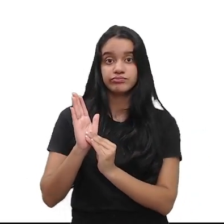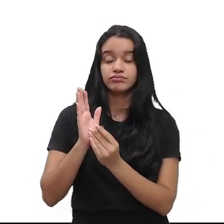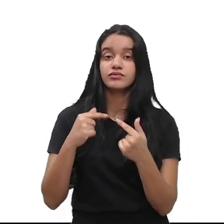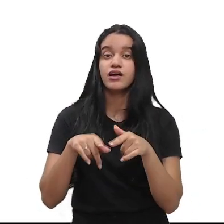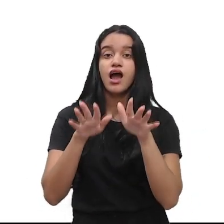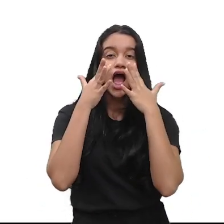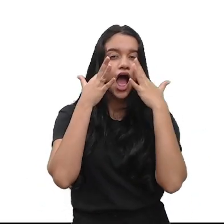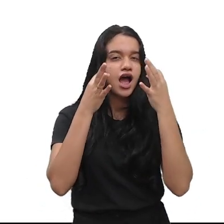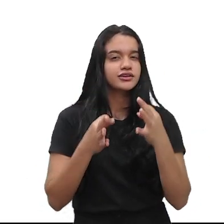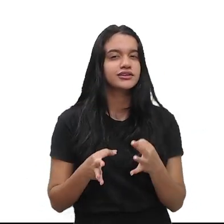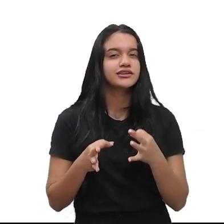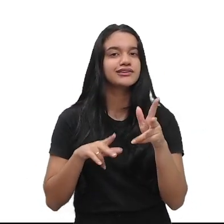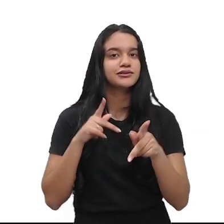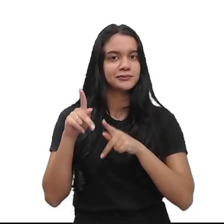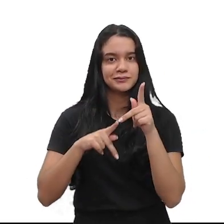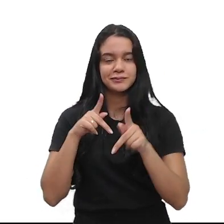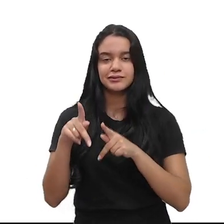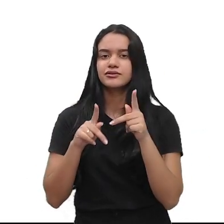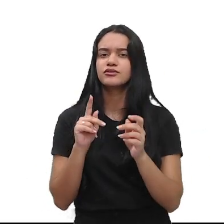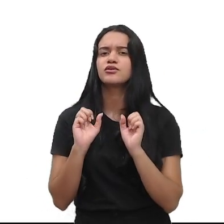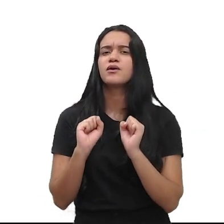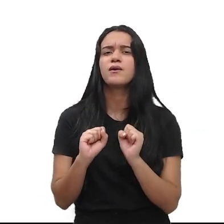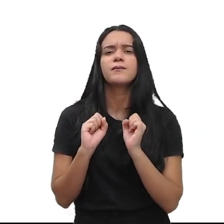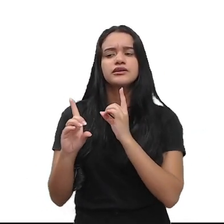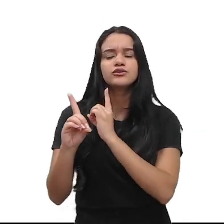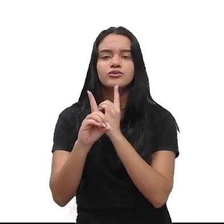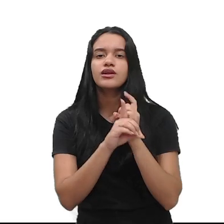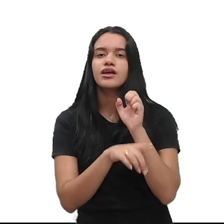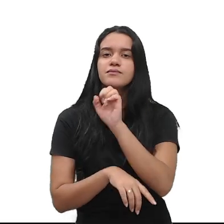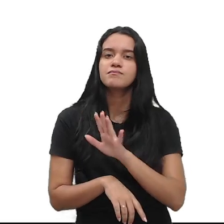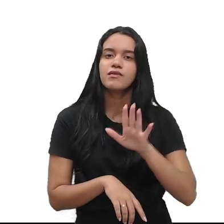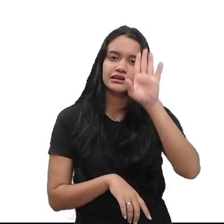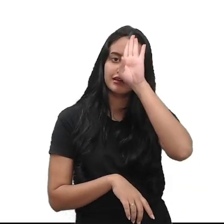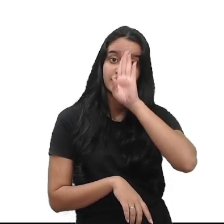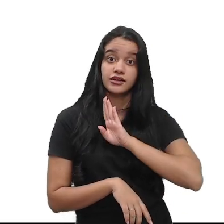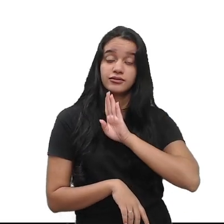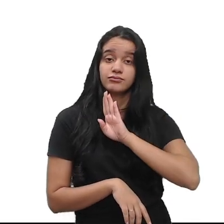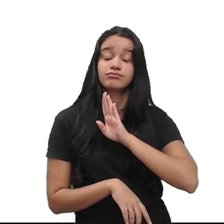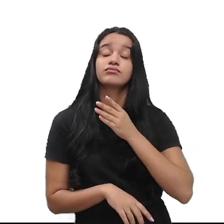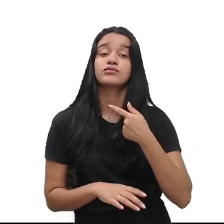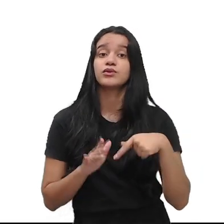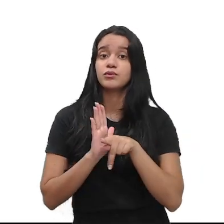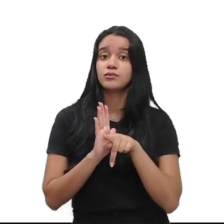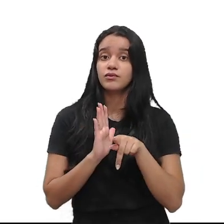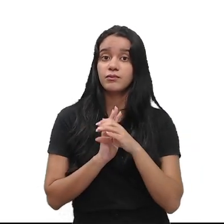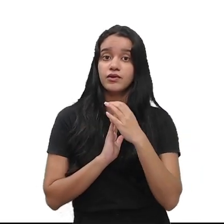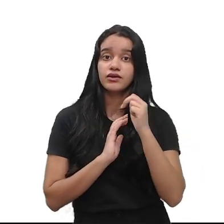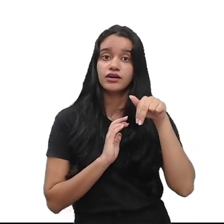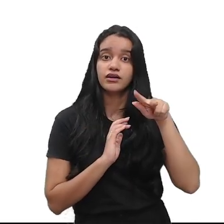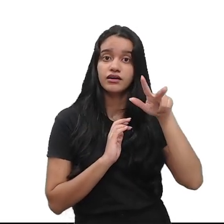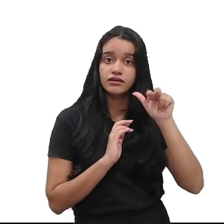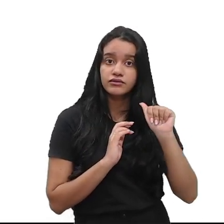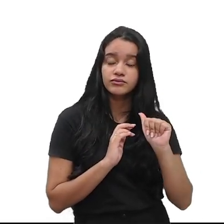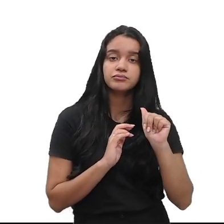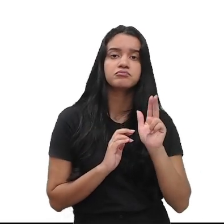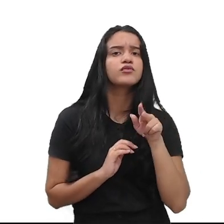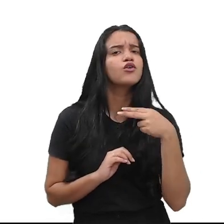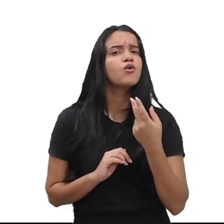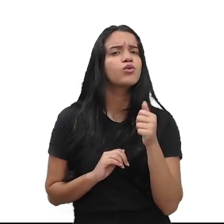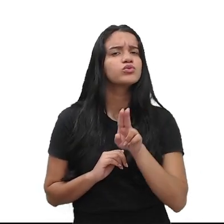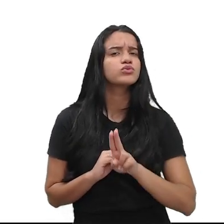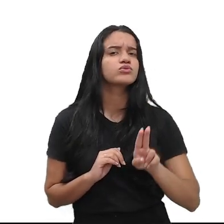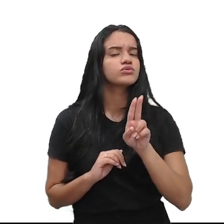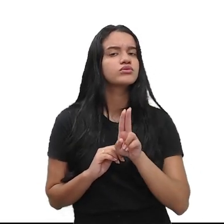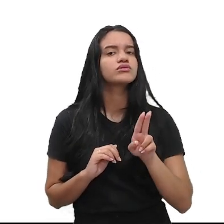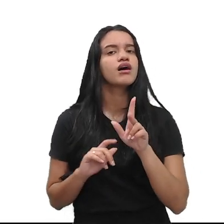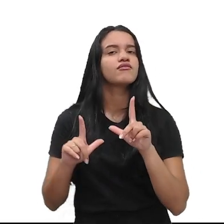chamem a atenção do seu público. Você pode encontrar imagens gratuitas dentro do próprio Canva ou usar suas próprias fotos. Então, você